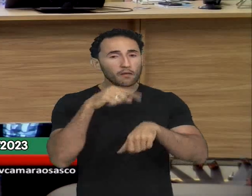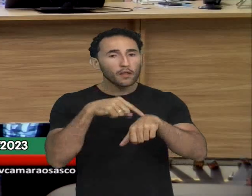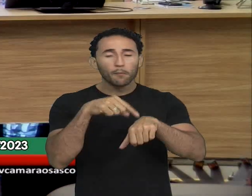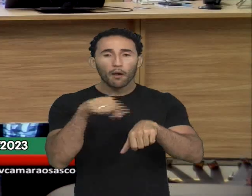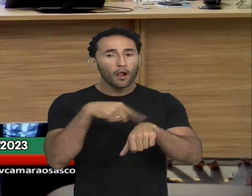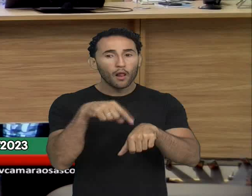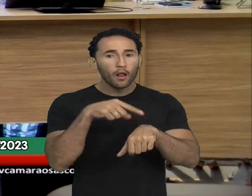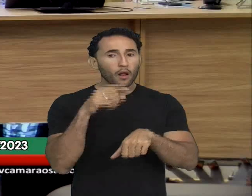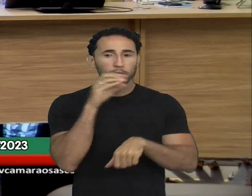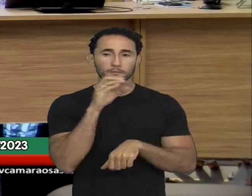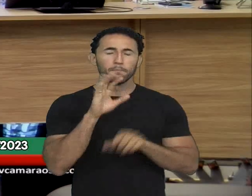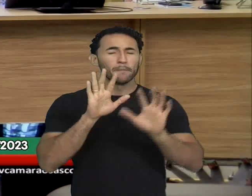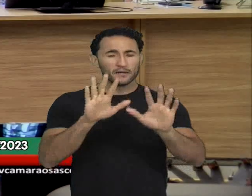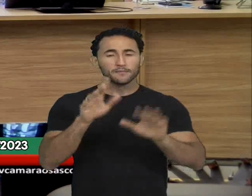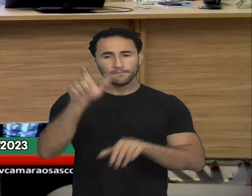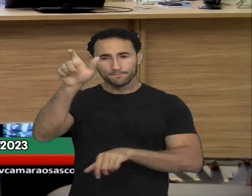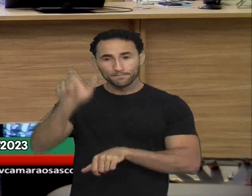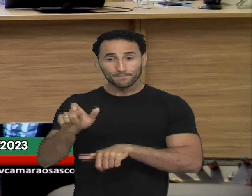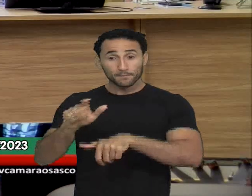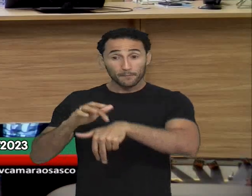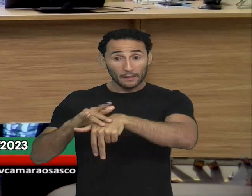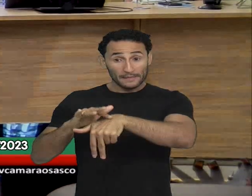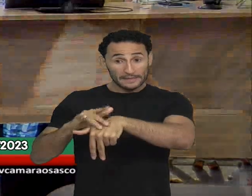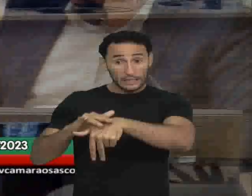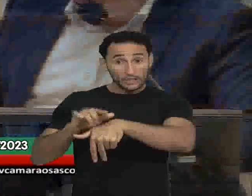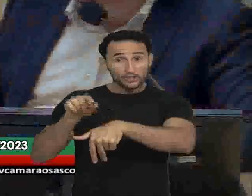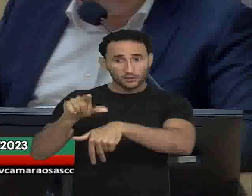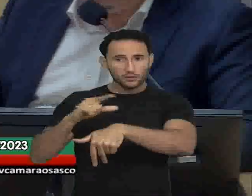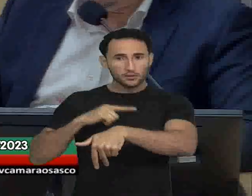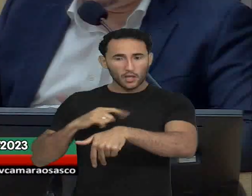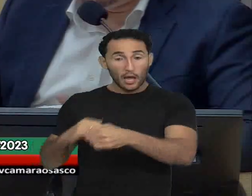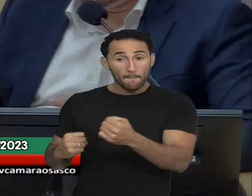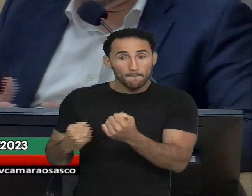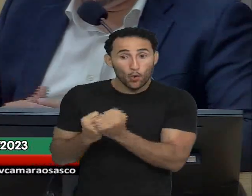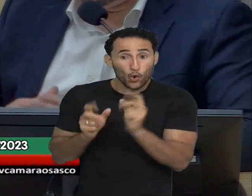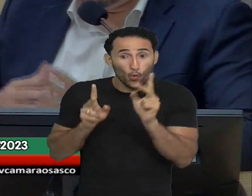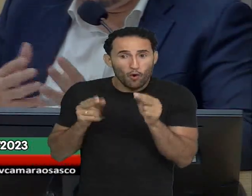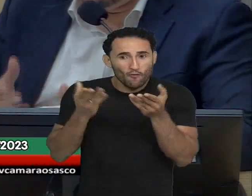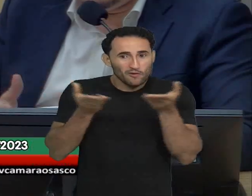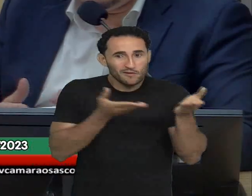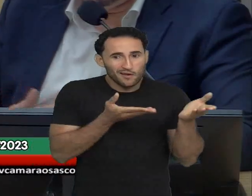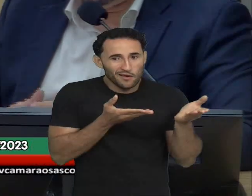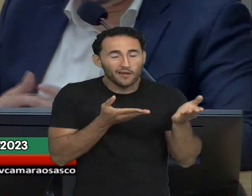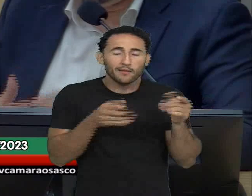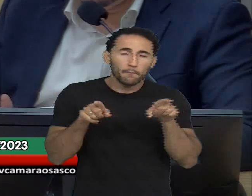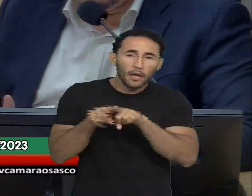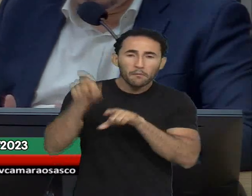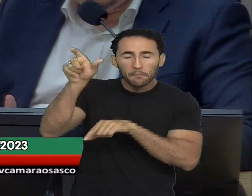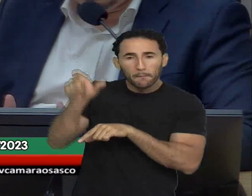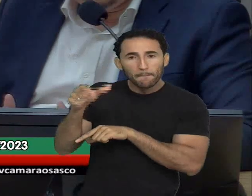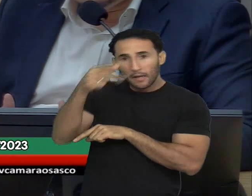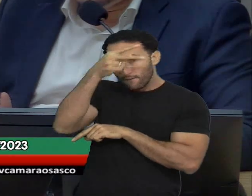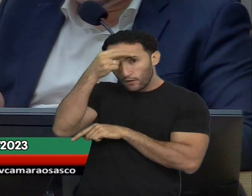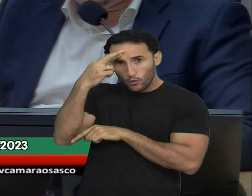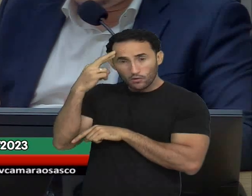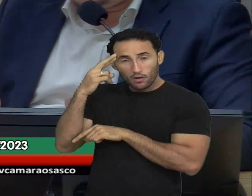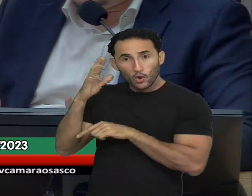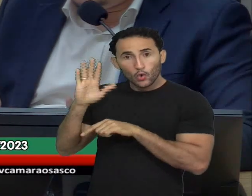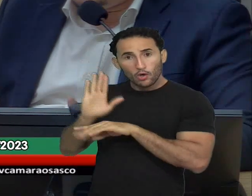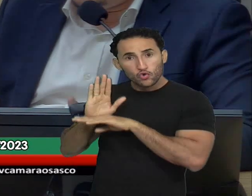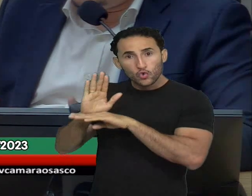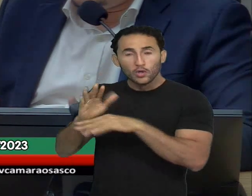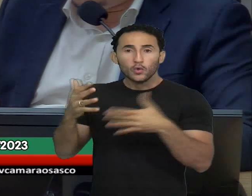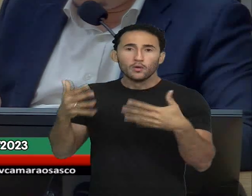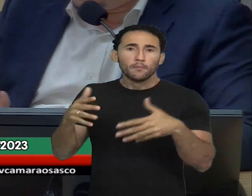Os pacientes, quando têm o apoio de uma vereadora igual a senhora, de um prefeito, eles conseguem